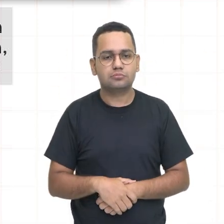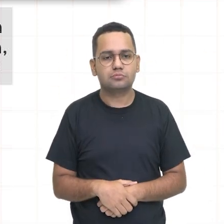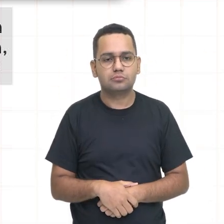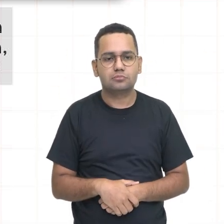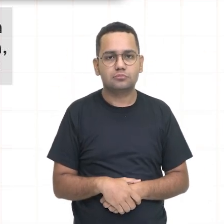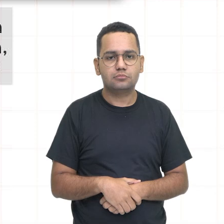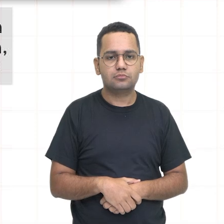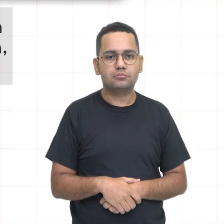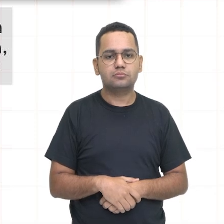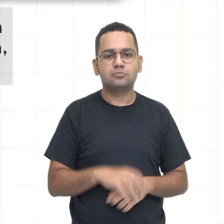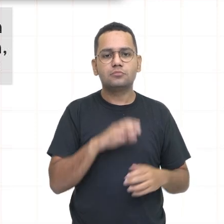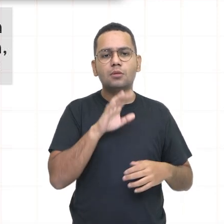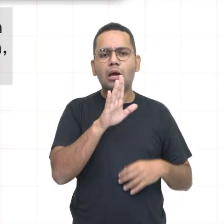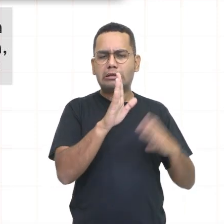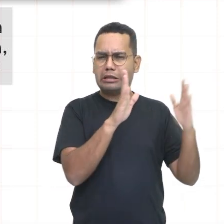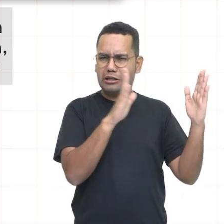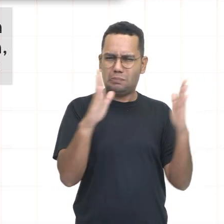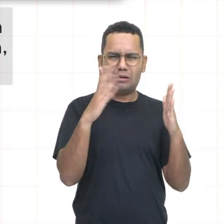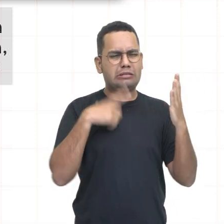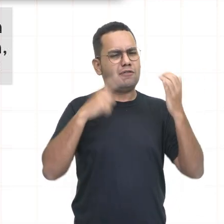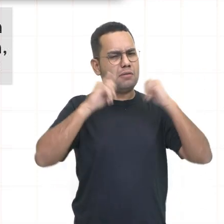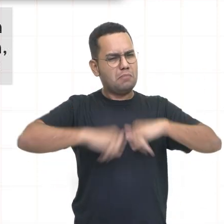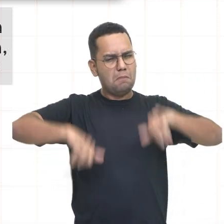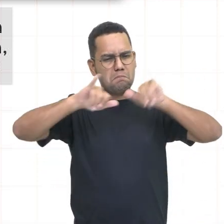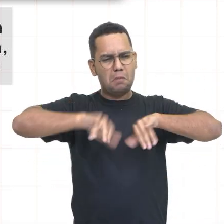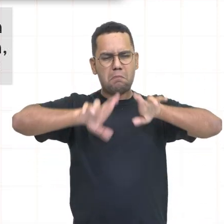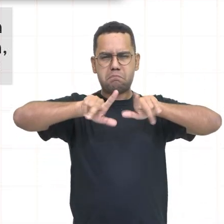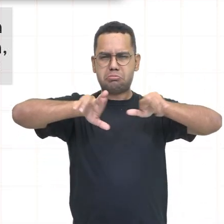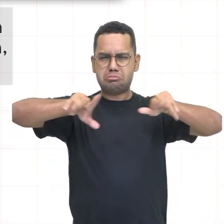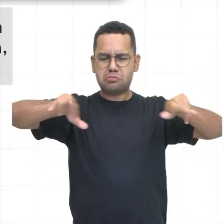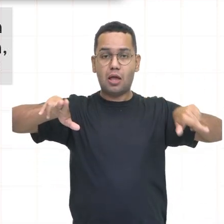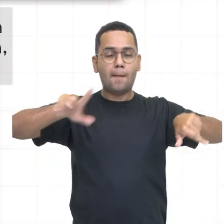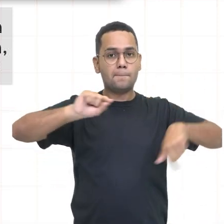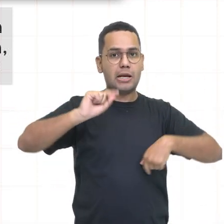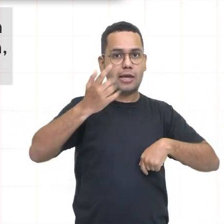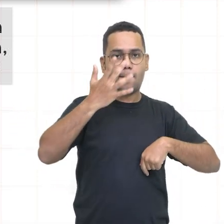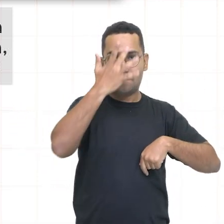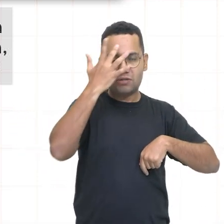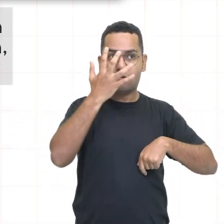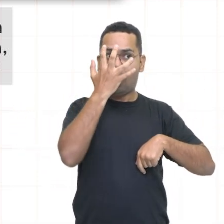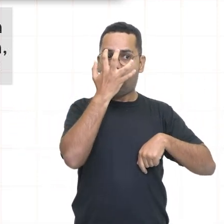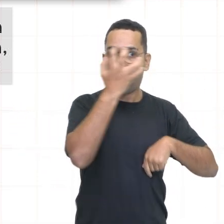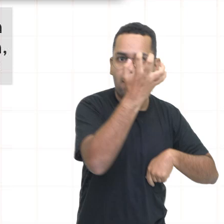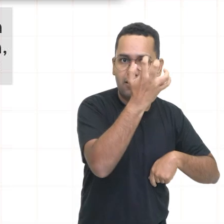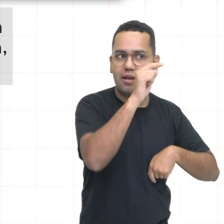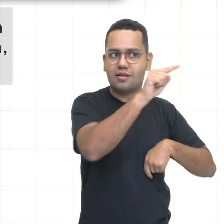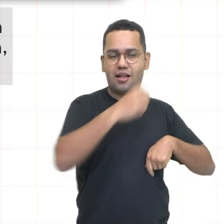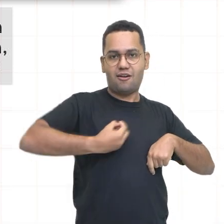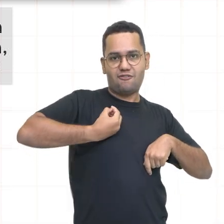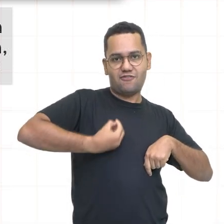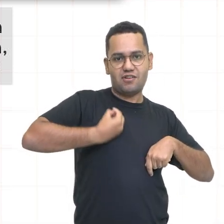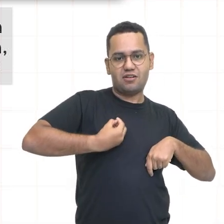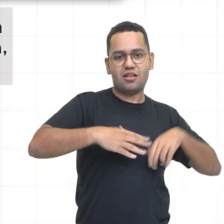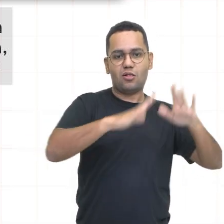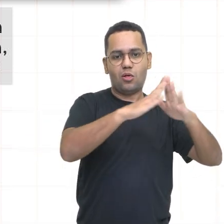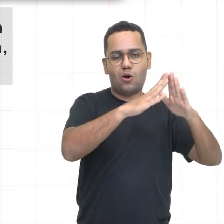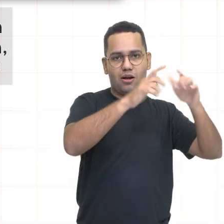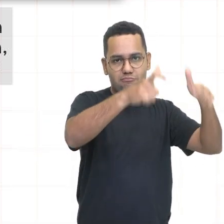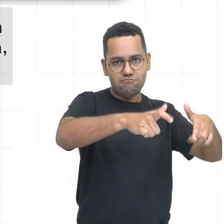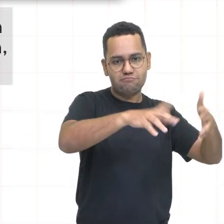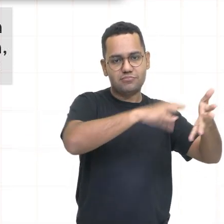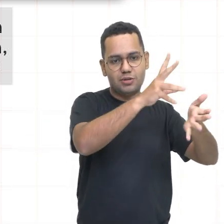Nessa época, vários slogans foram criados para atrair as pessoas para a Amazônia. Entre eles, podemos